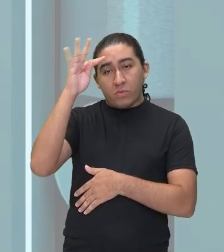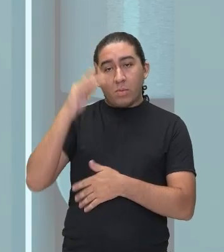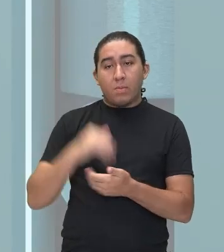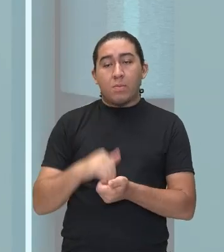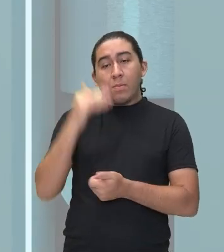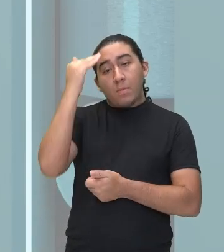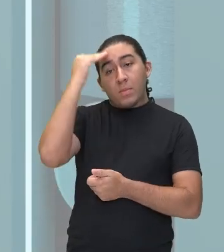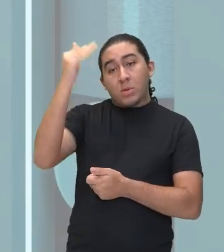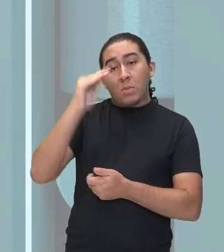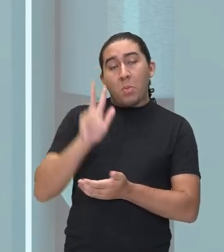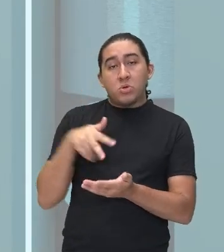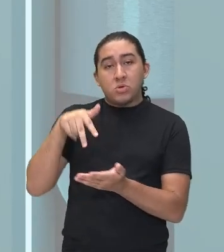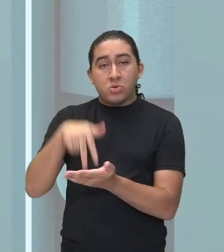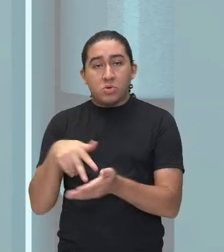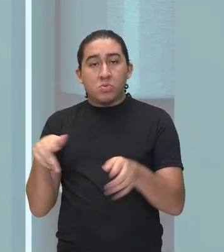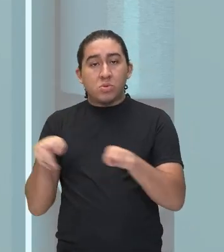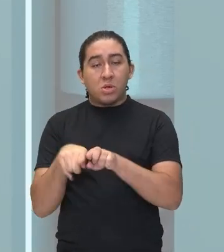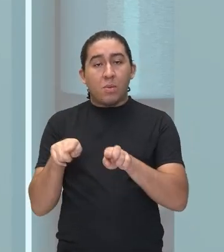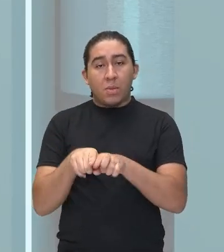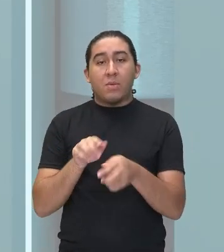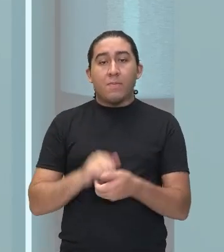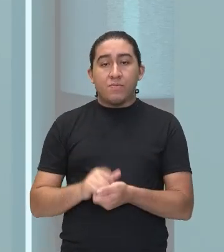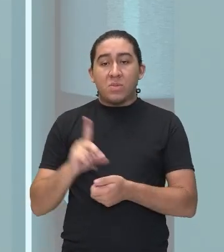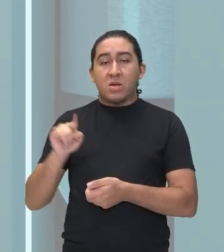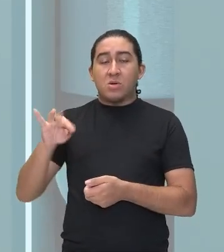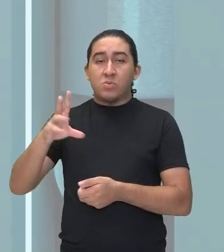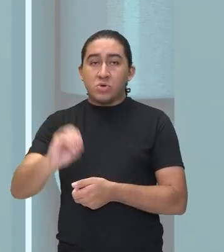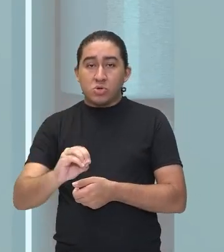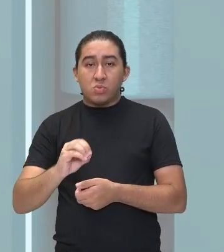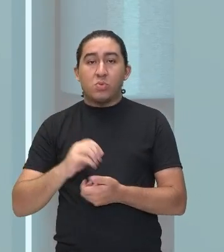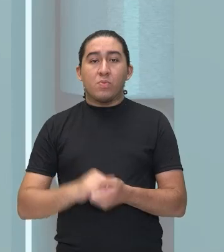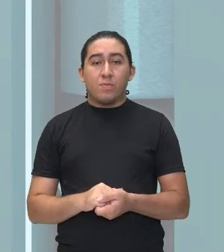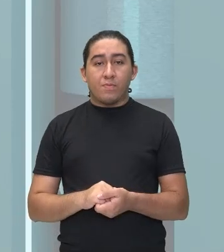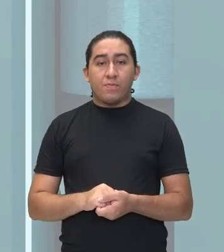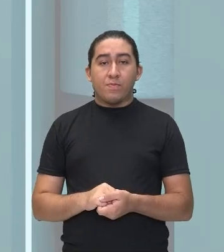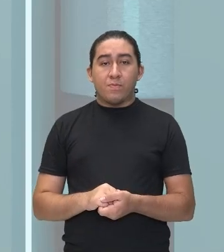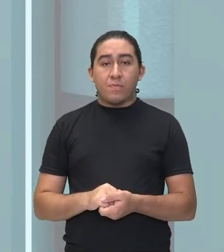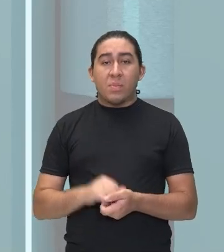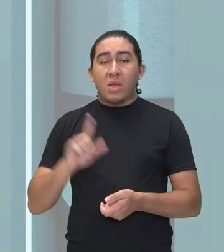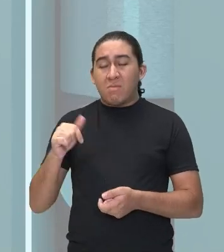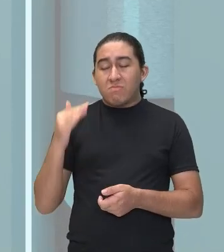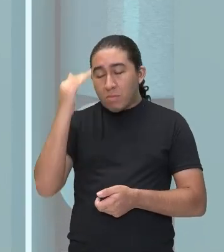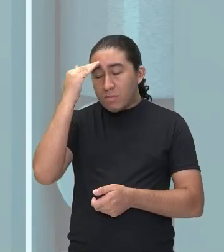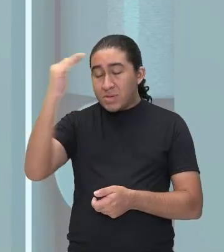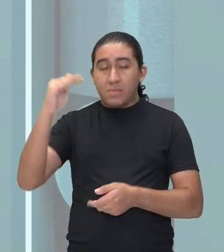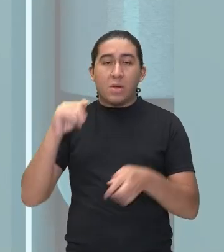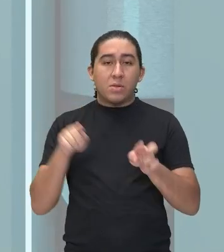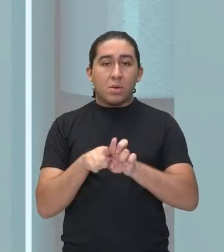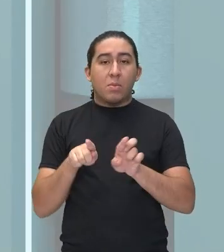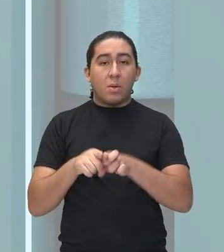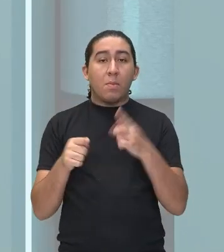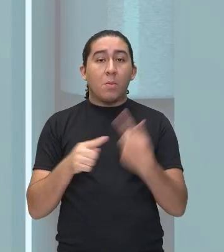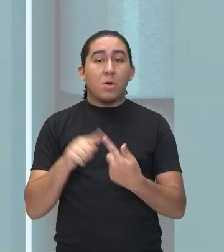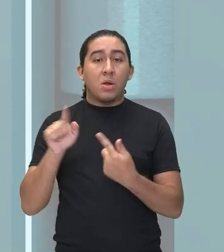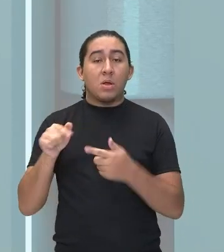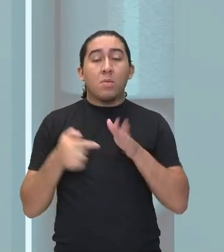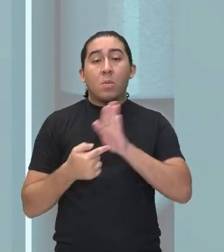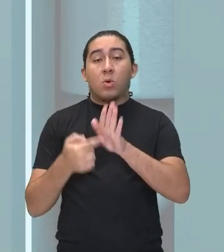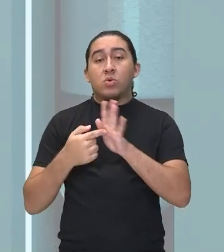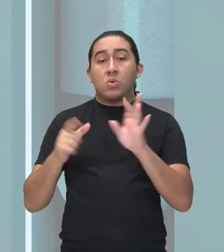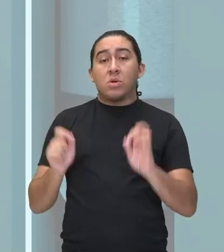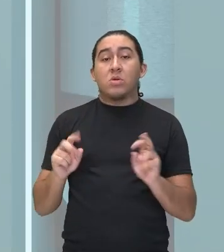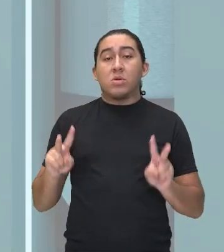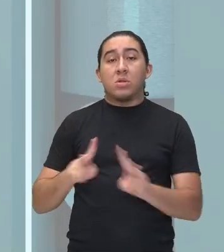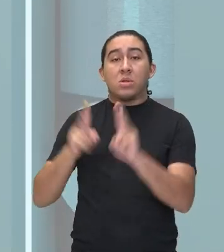o positivismo, o determinismo. O determinismo é mais marcante ainda, porque ele prega a respeito